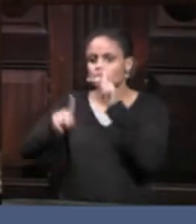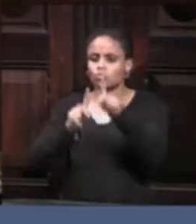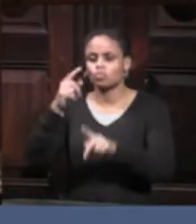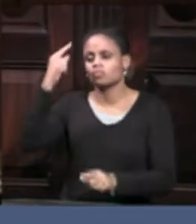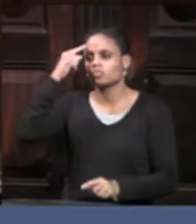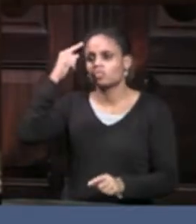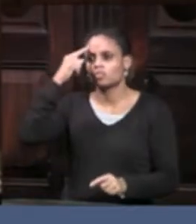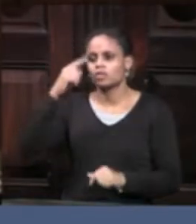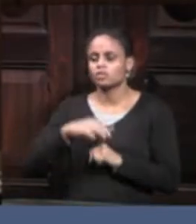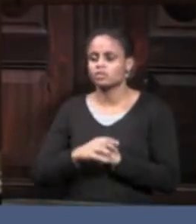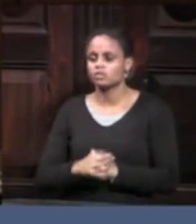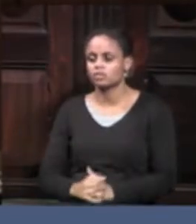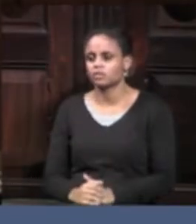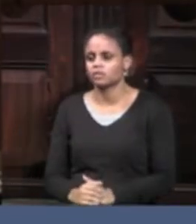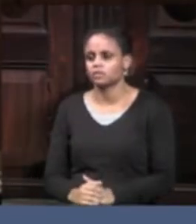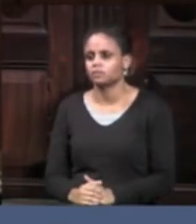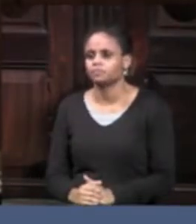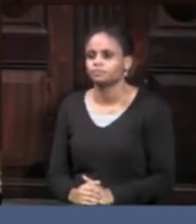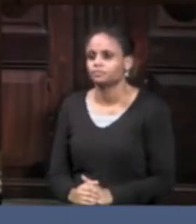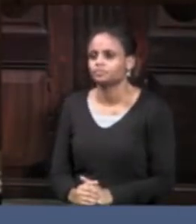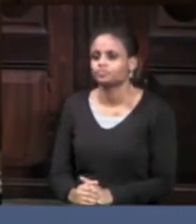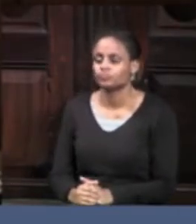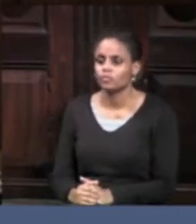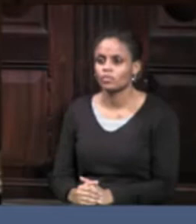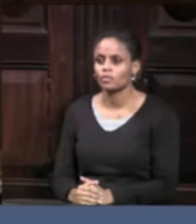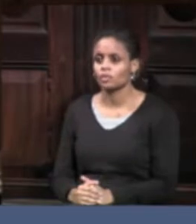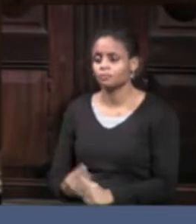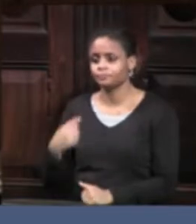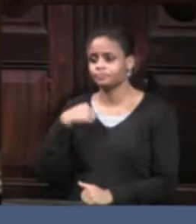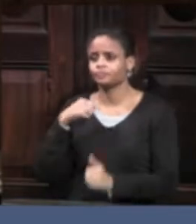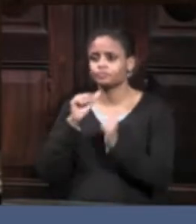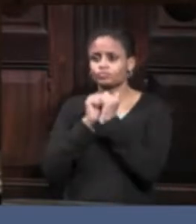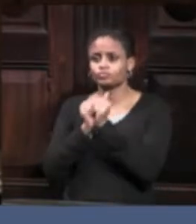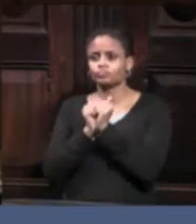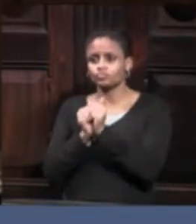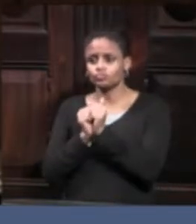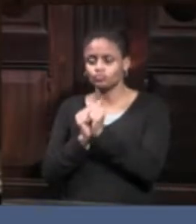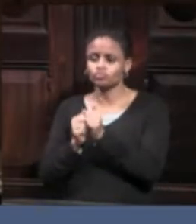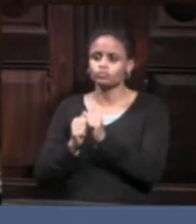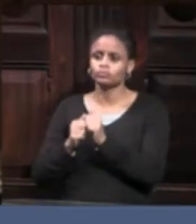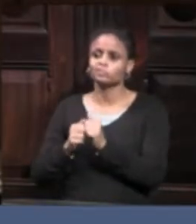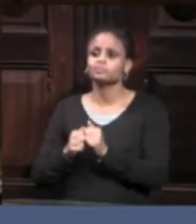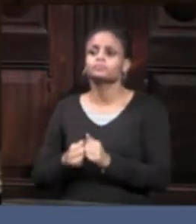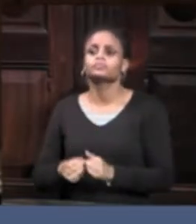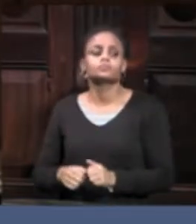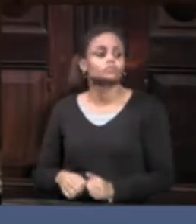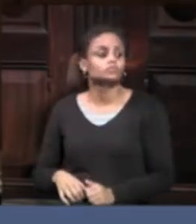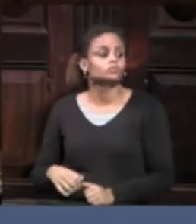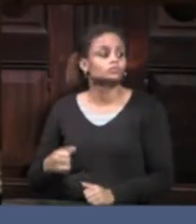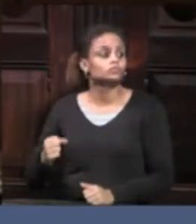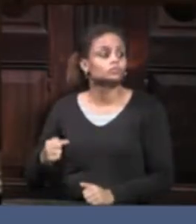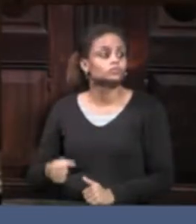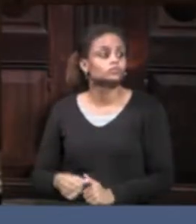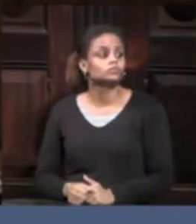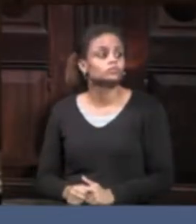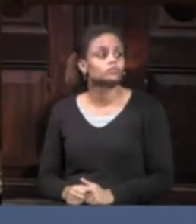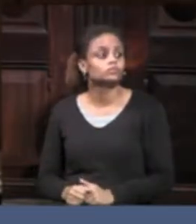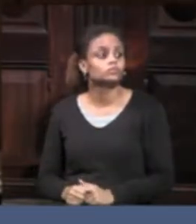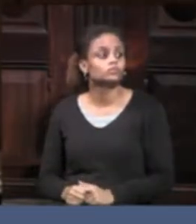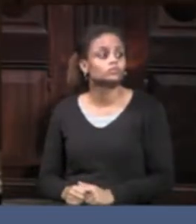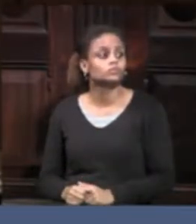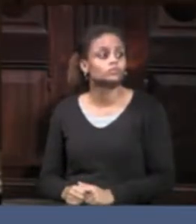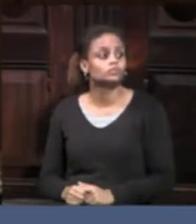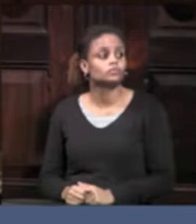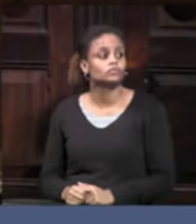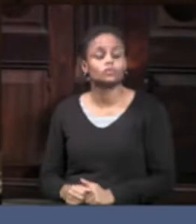do Supremo Tribunal Federal. Estou acompanhando o número, é incalculável